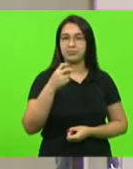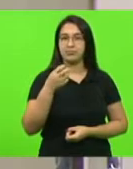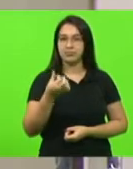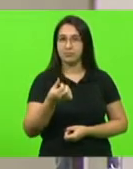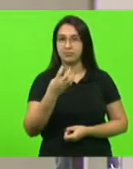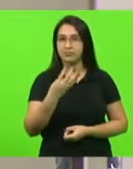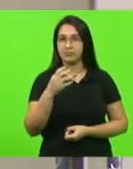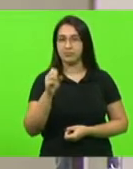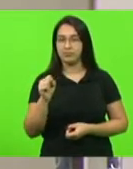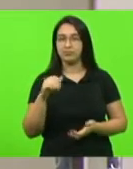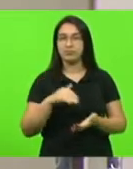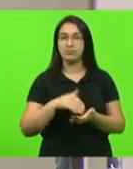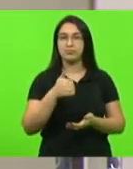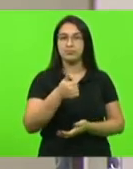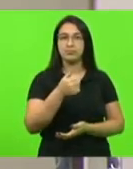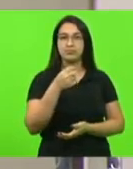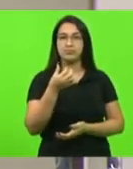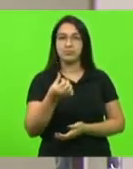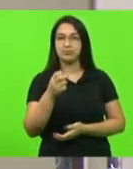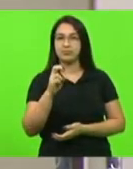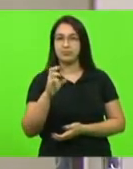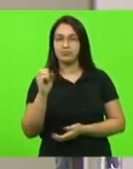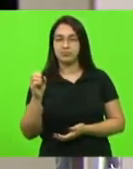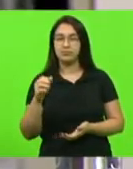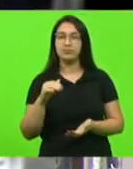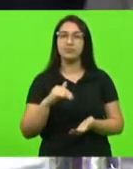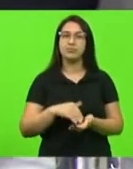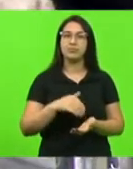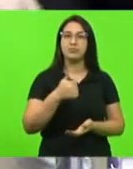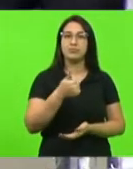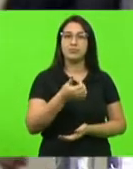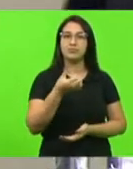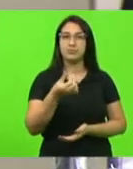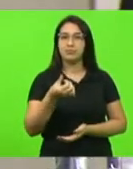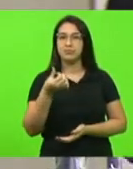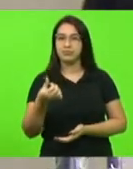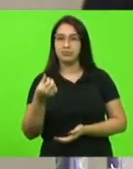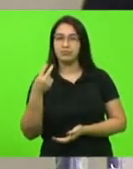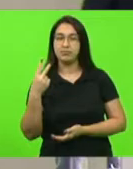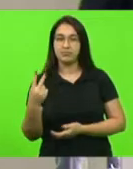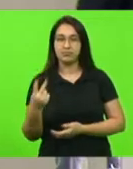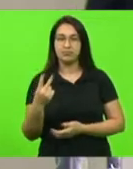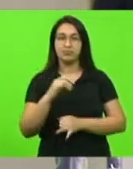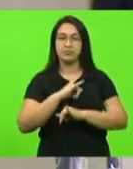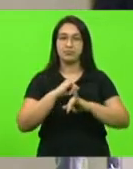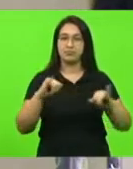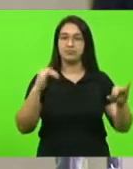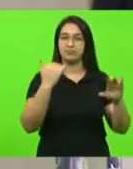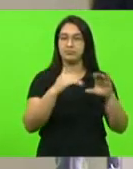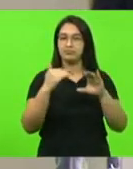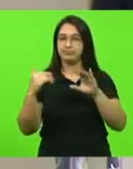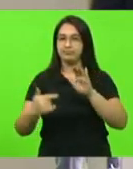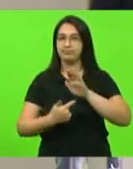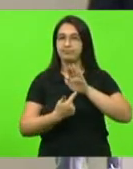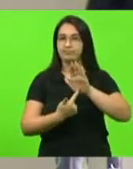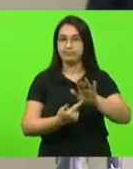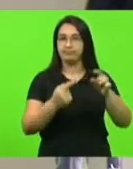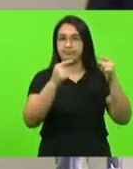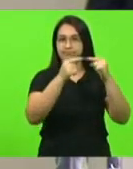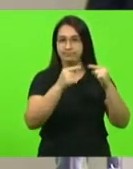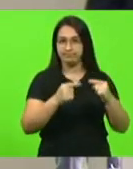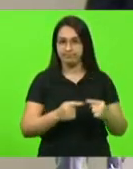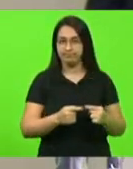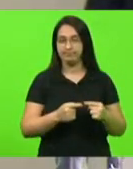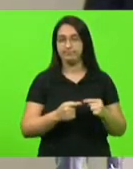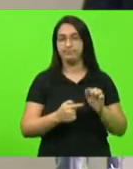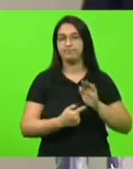1650 e 1652 a 1662 esta presidência comunica encaminhará os destinatários conforme determina o regimento interno